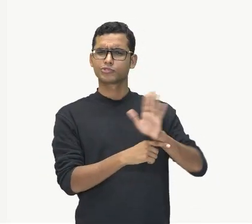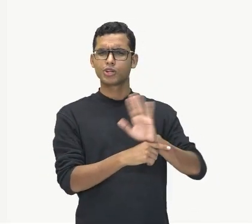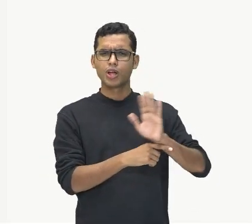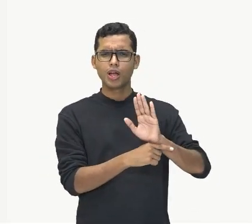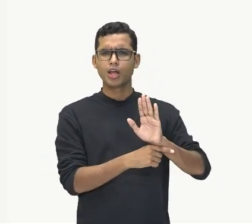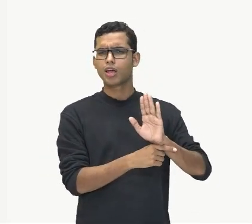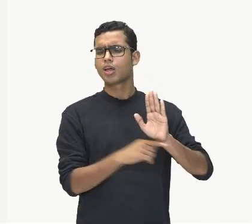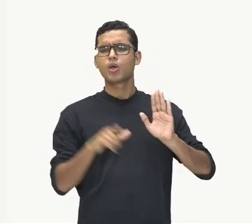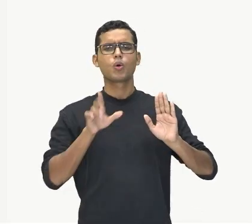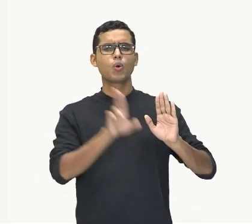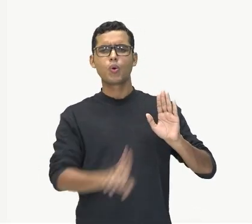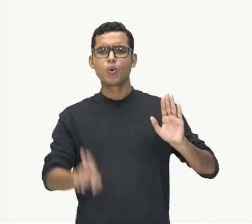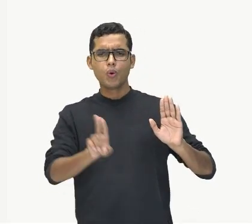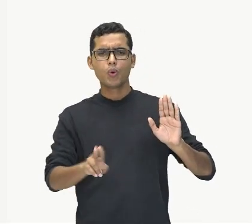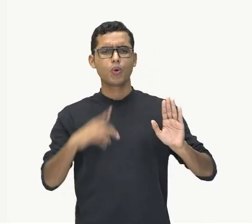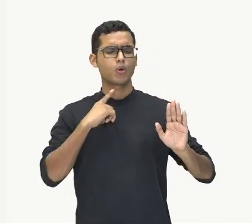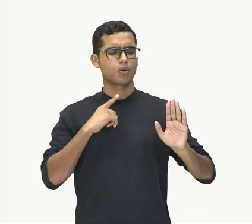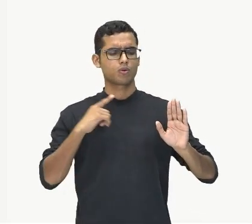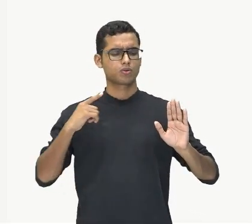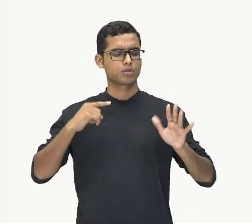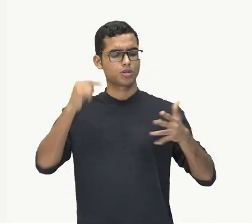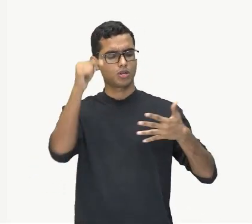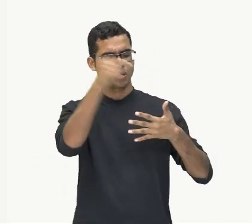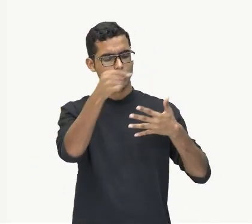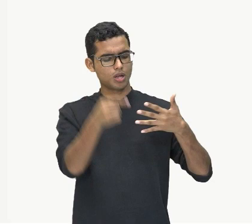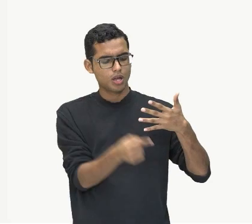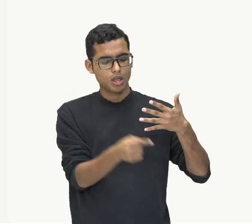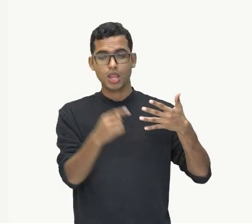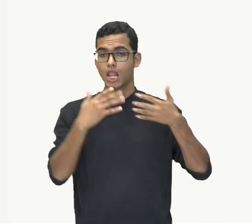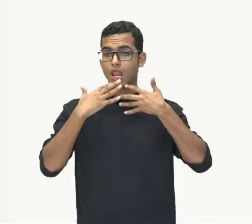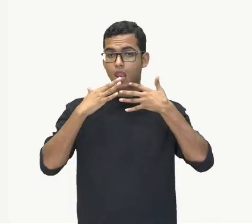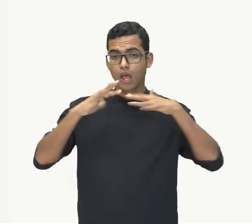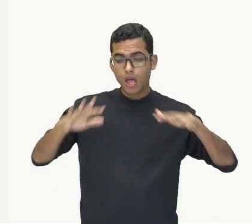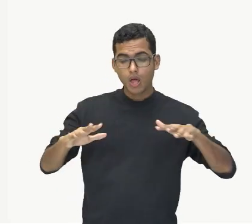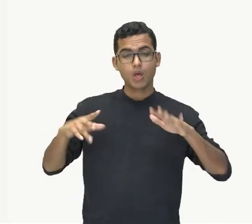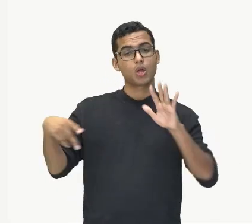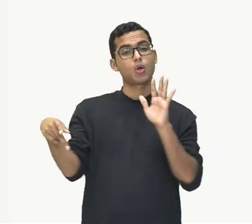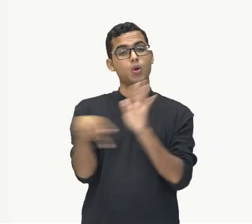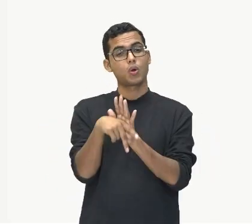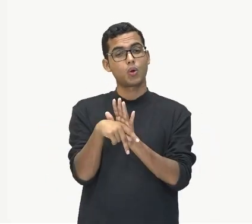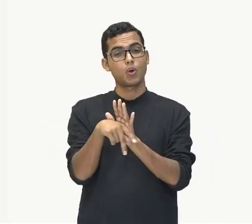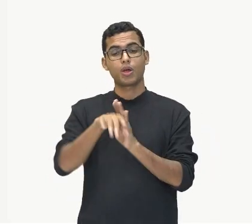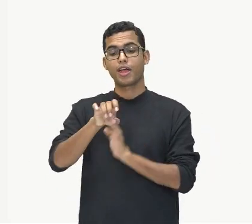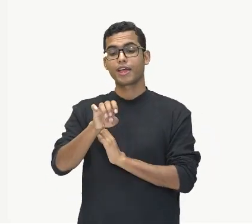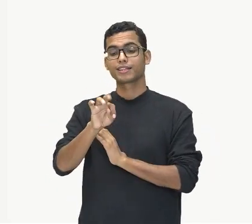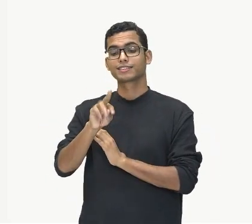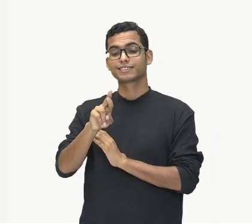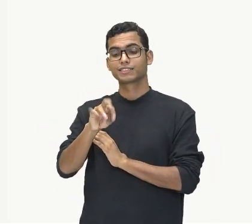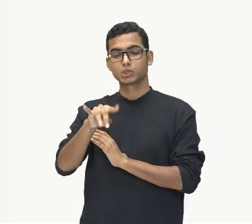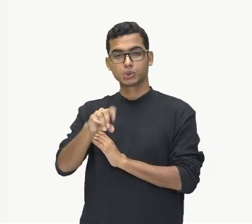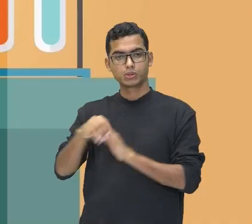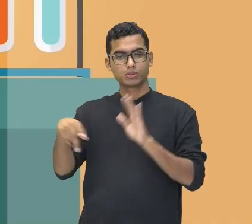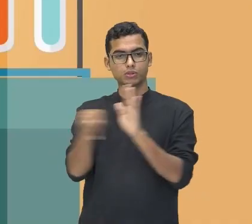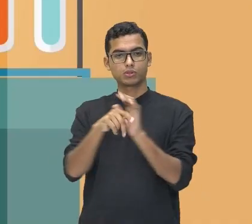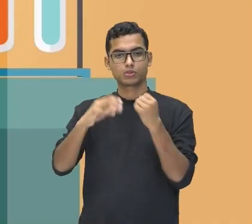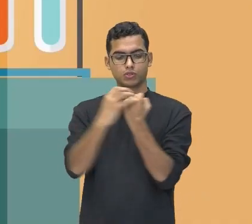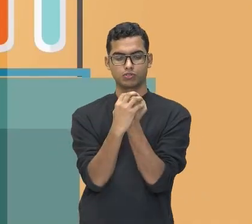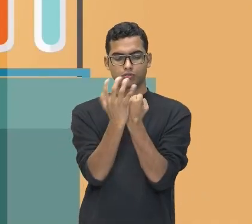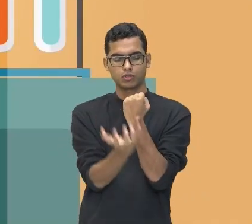o uso de um indicador natural, é o extrato de repolho roxo. Vamos assistir?